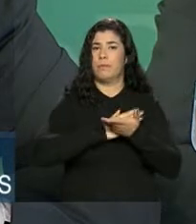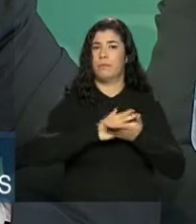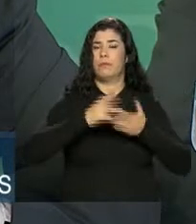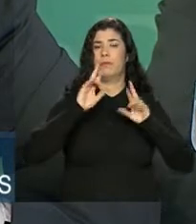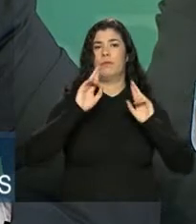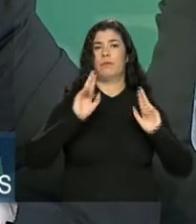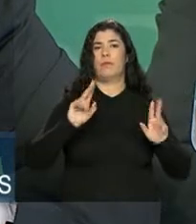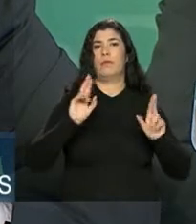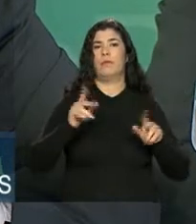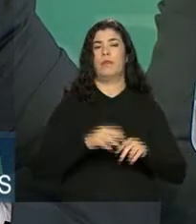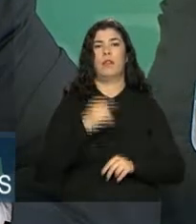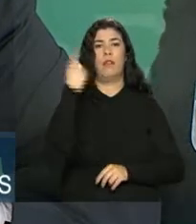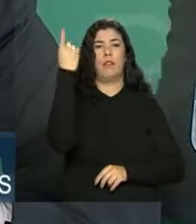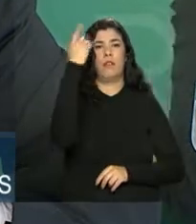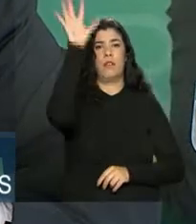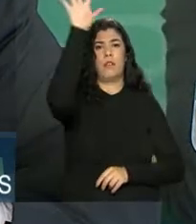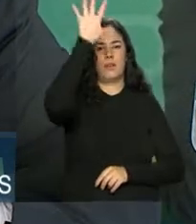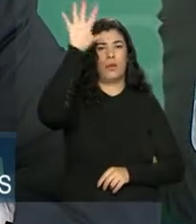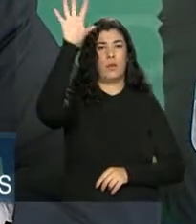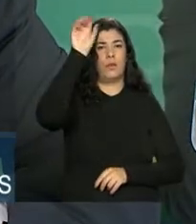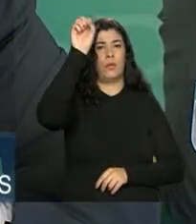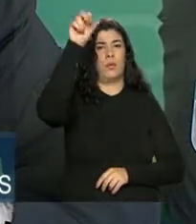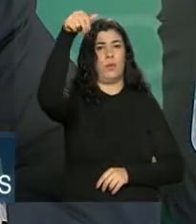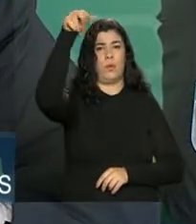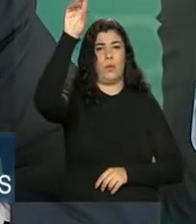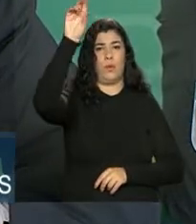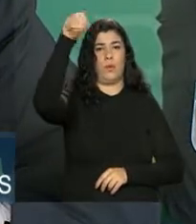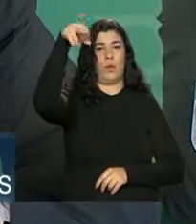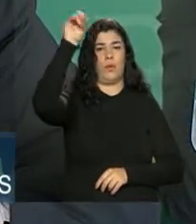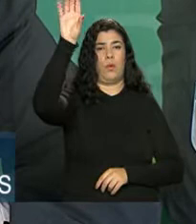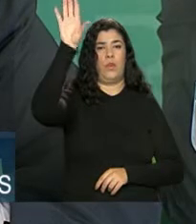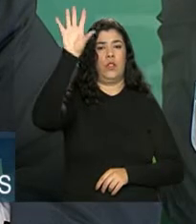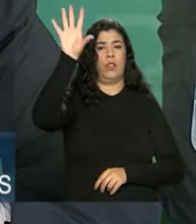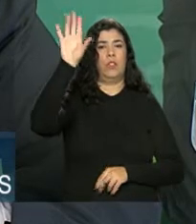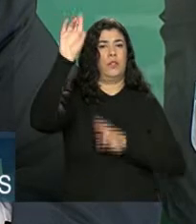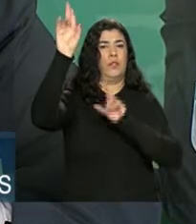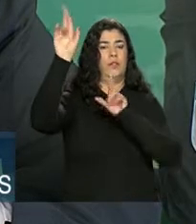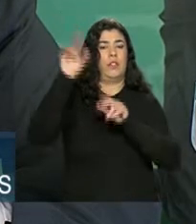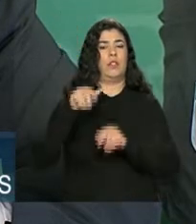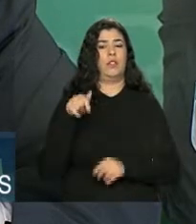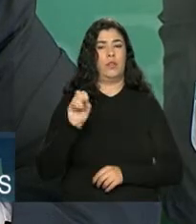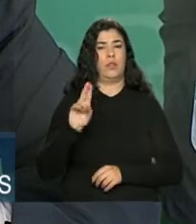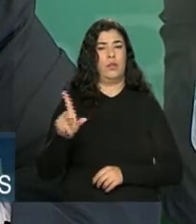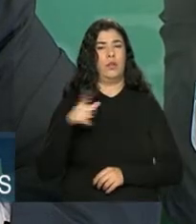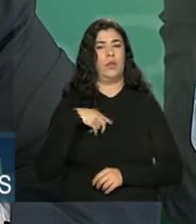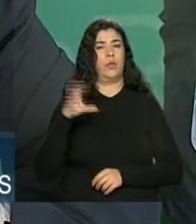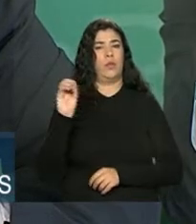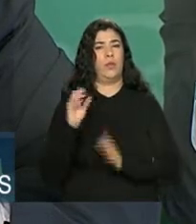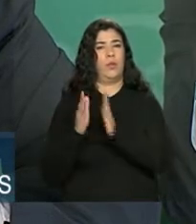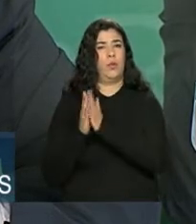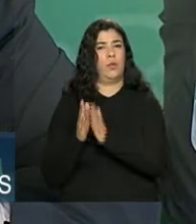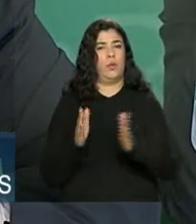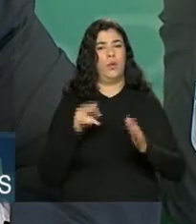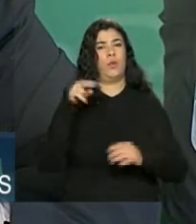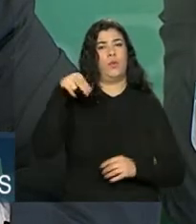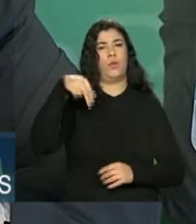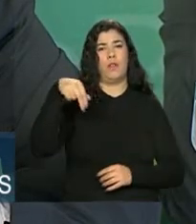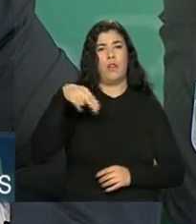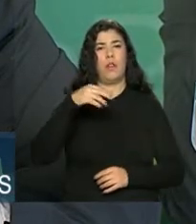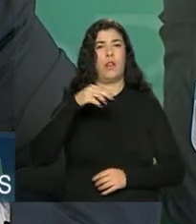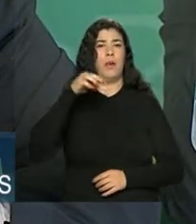então Diferentemente do sudeste período de chuvas vai de outubro novembro até Março Abril